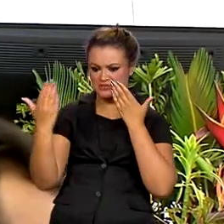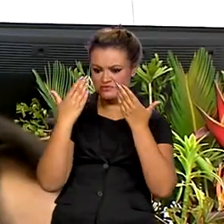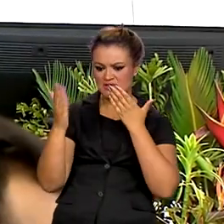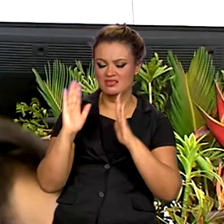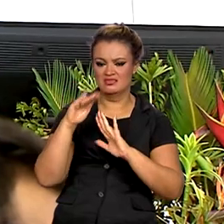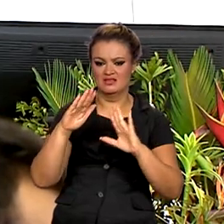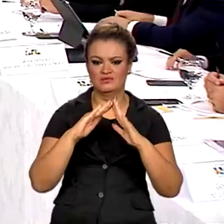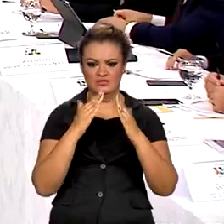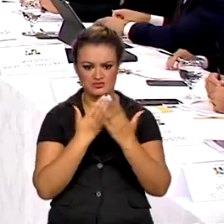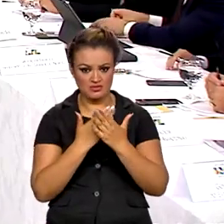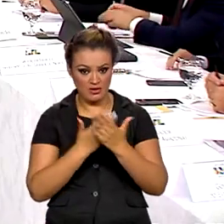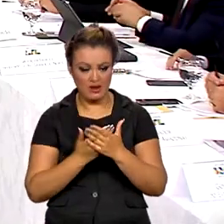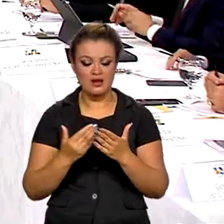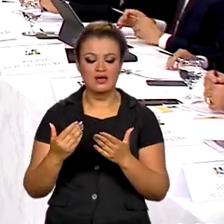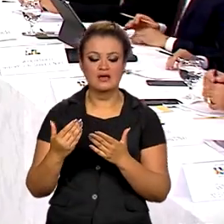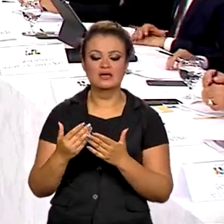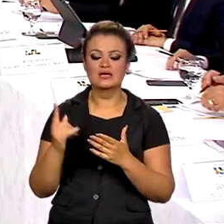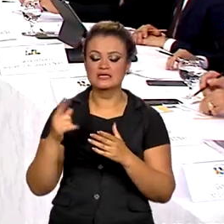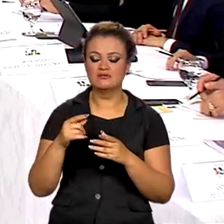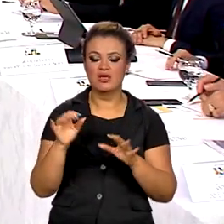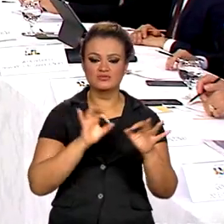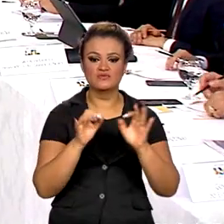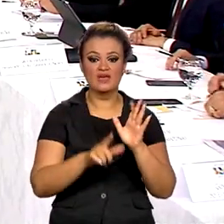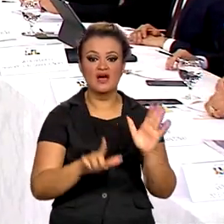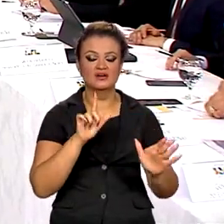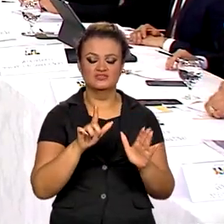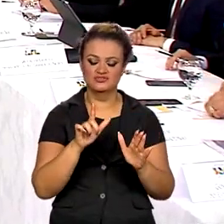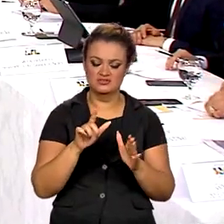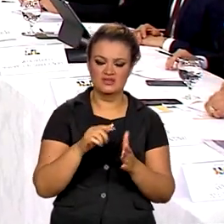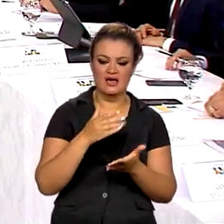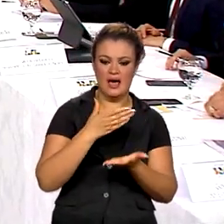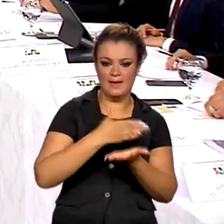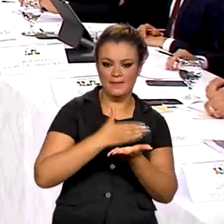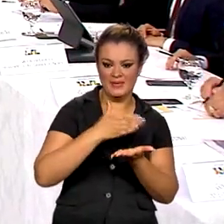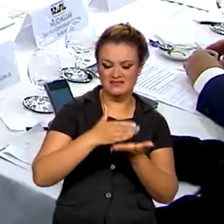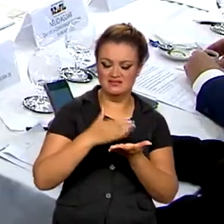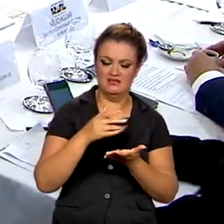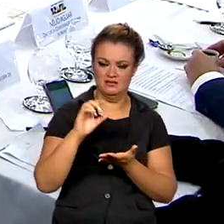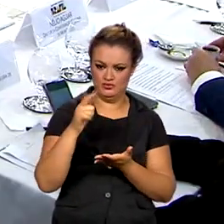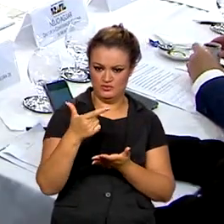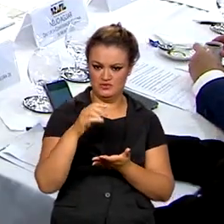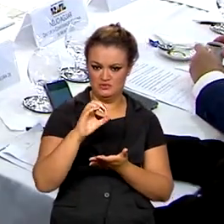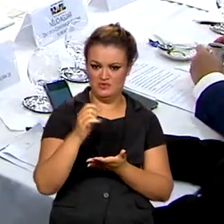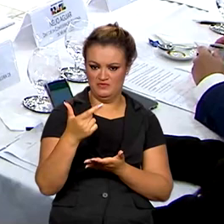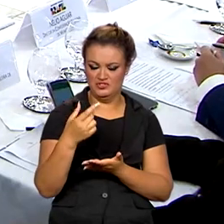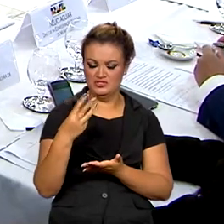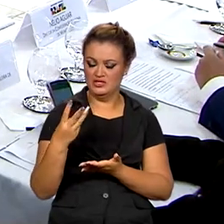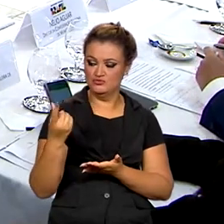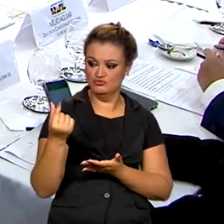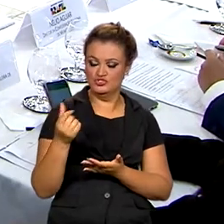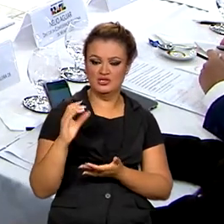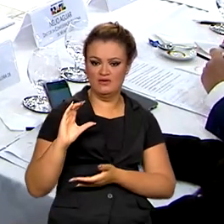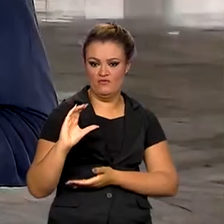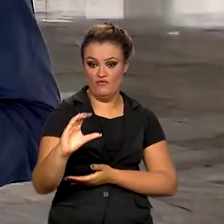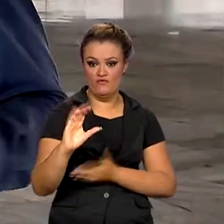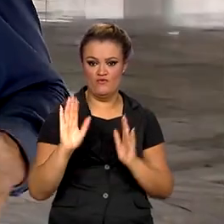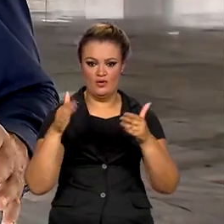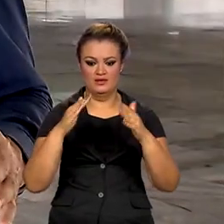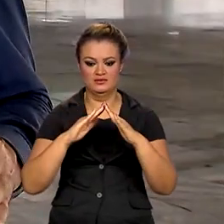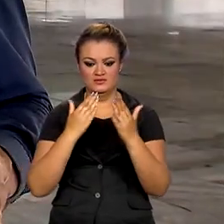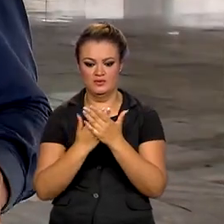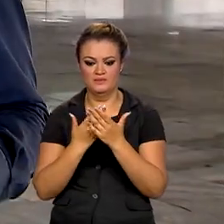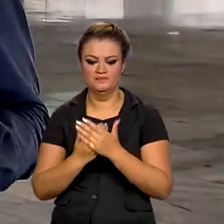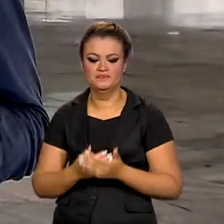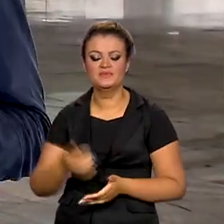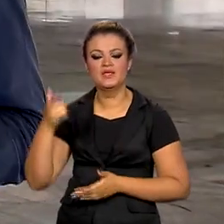nas instituições de ensino e a antecipação da segunda parcela de 2023 do programa Dinheiro Direto na Escola. O